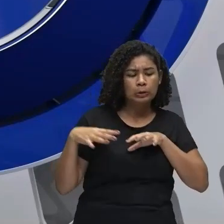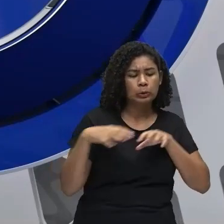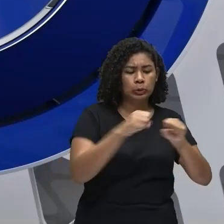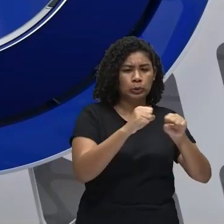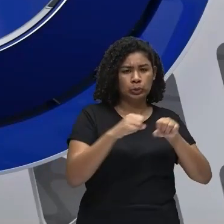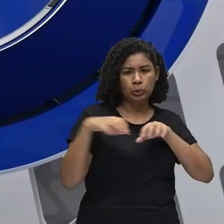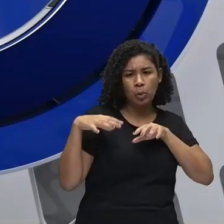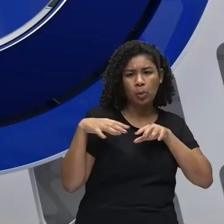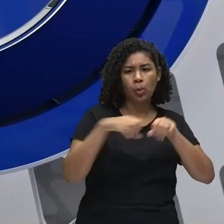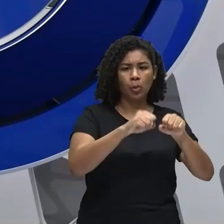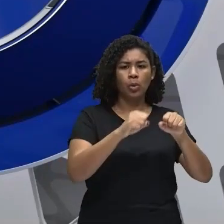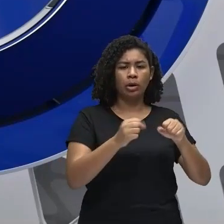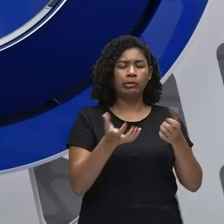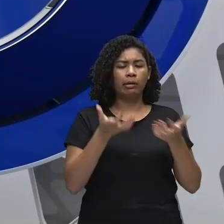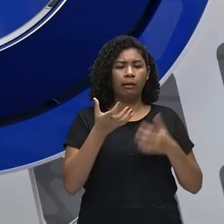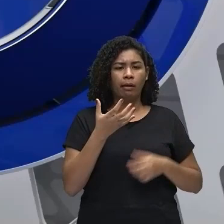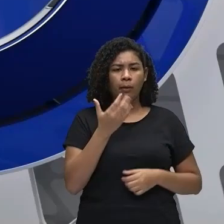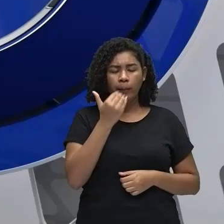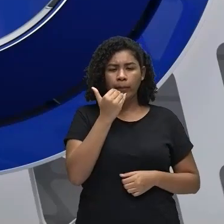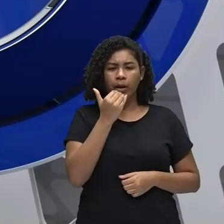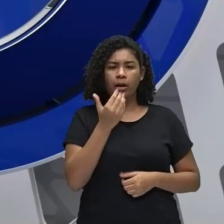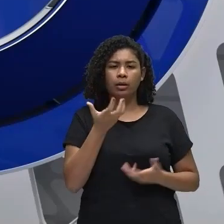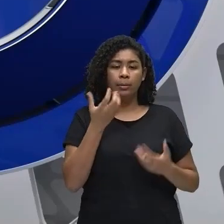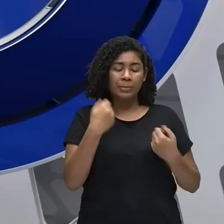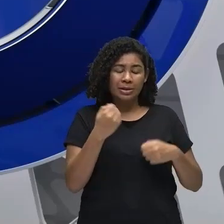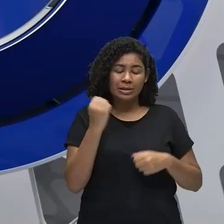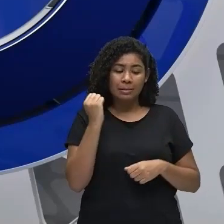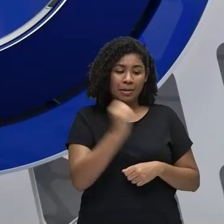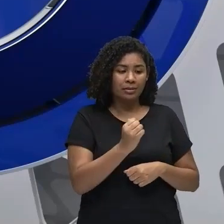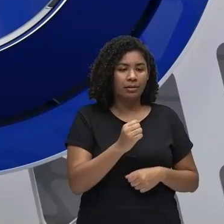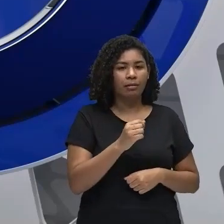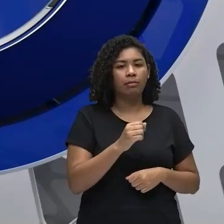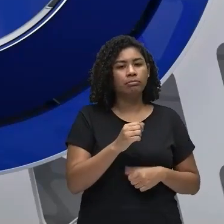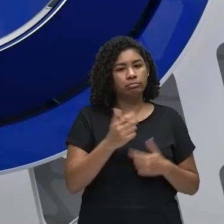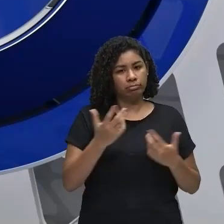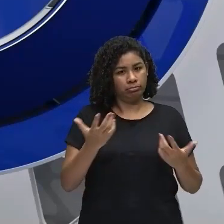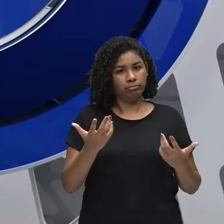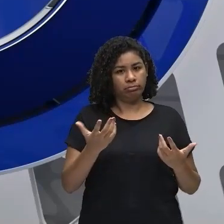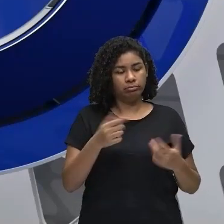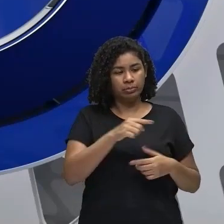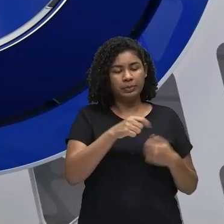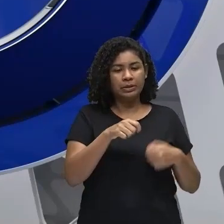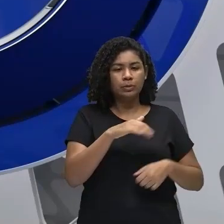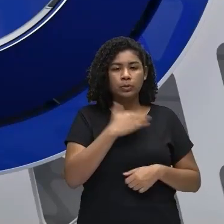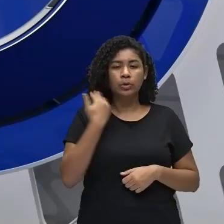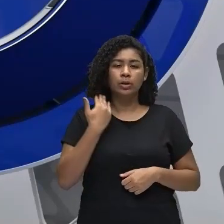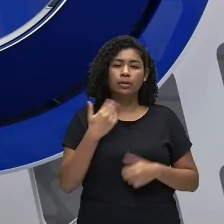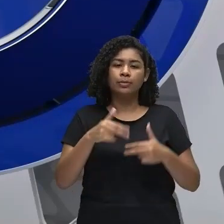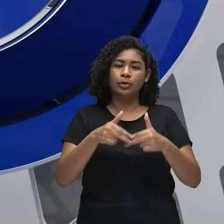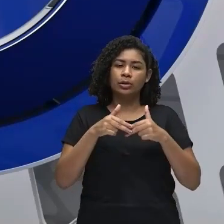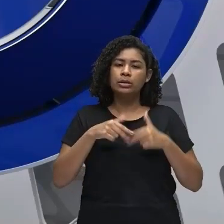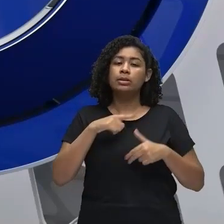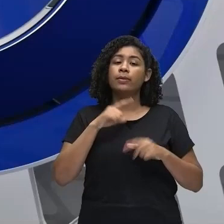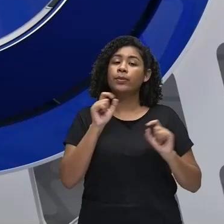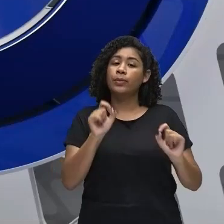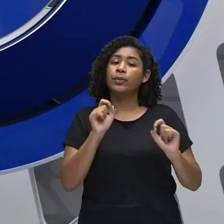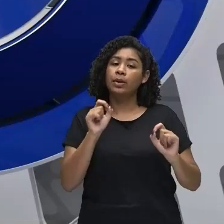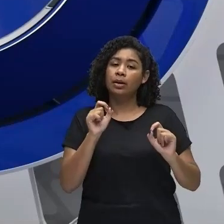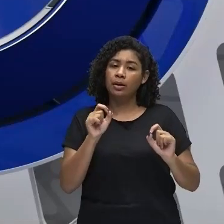né, em que um indivíduo precisa se alimentar do outro para sobreviver, a gente tem